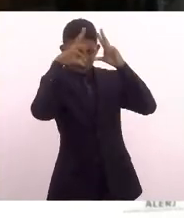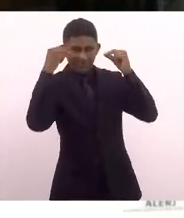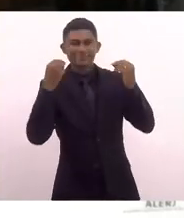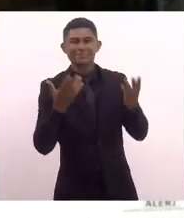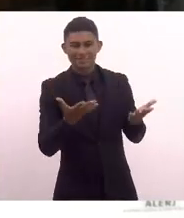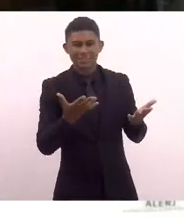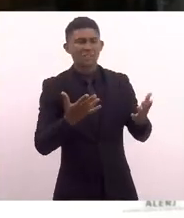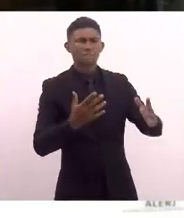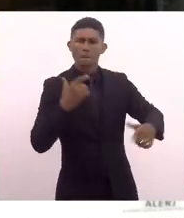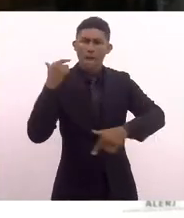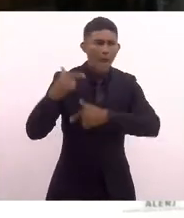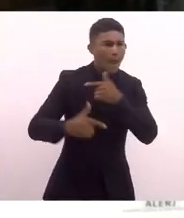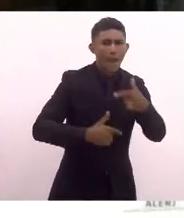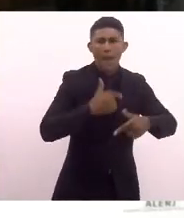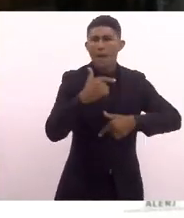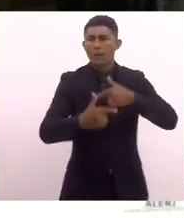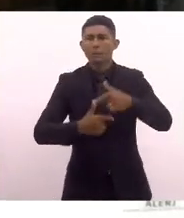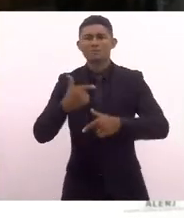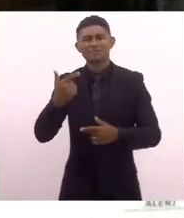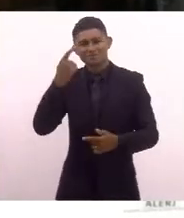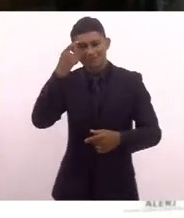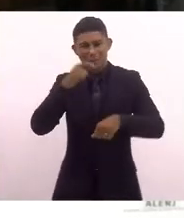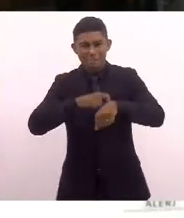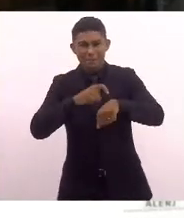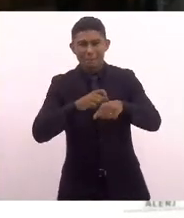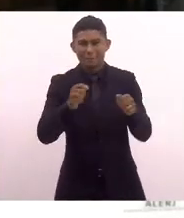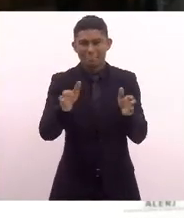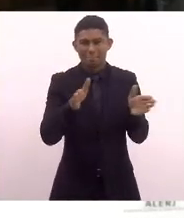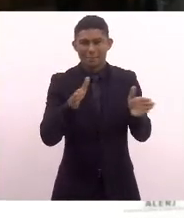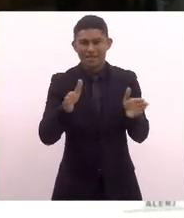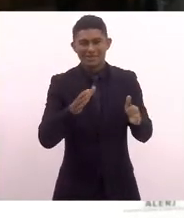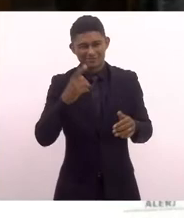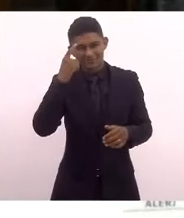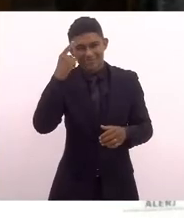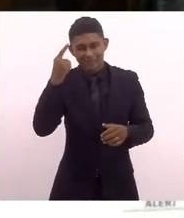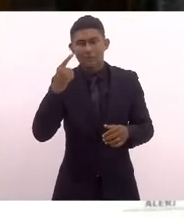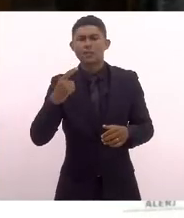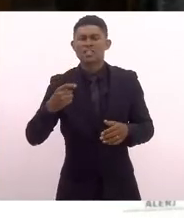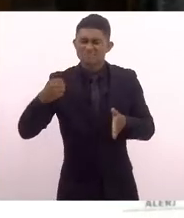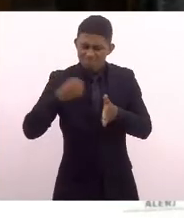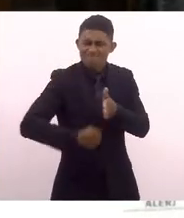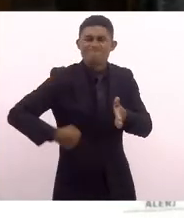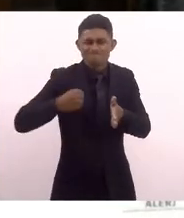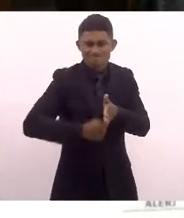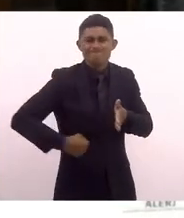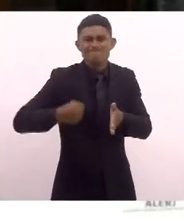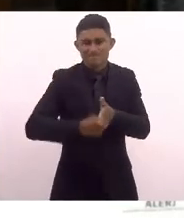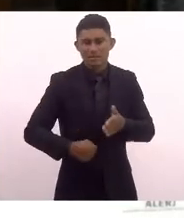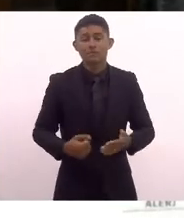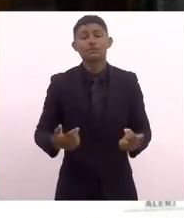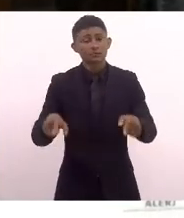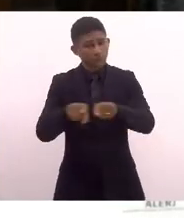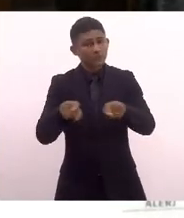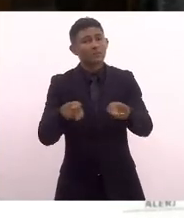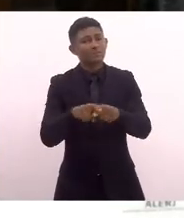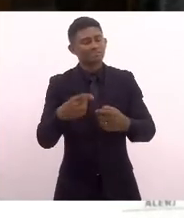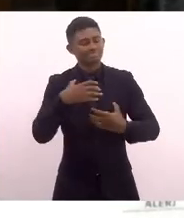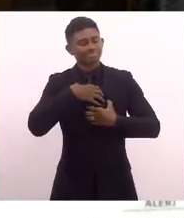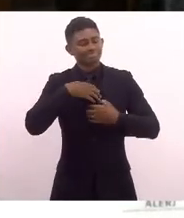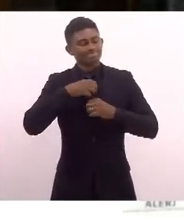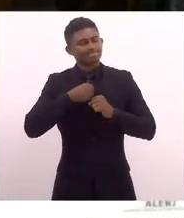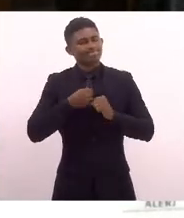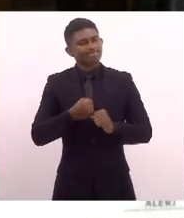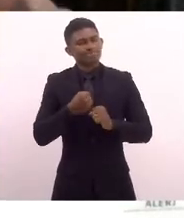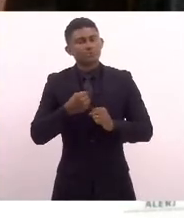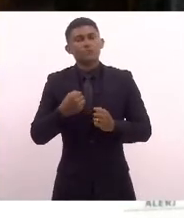que a enfermagem que estava lutando, esteve à frente de todas as lutas. Foi no momento de dor também que foi